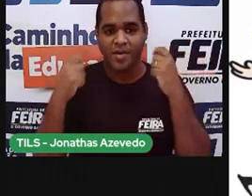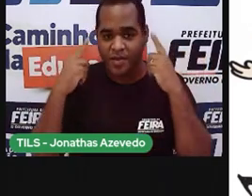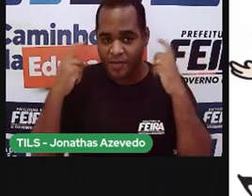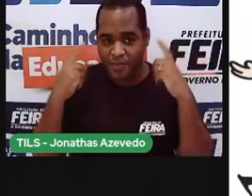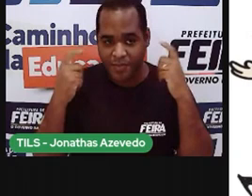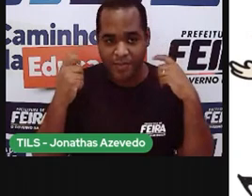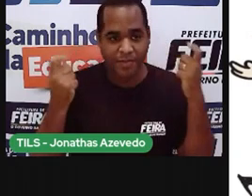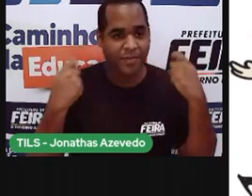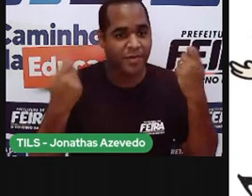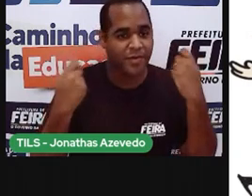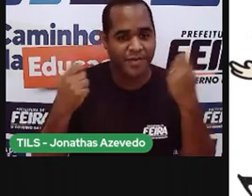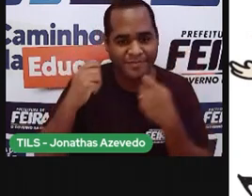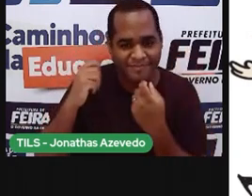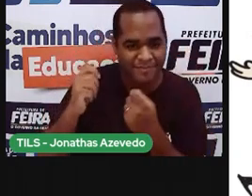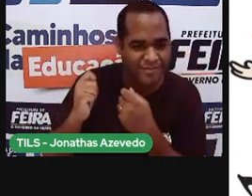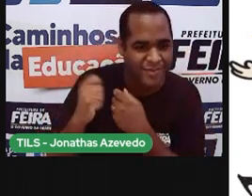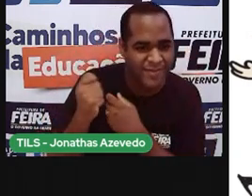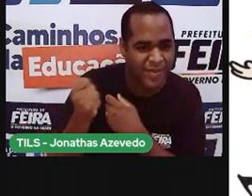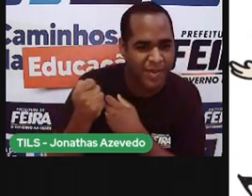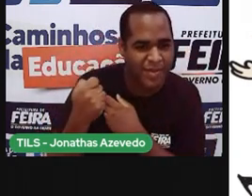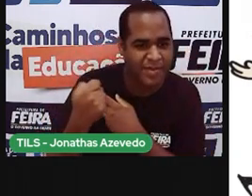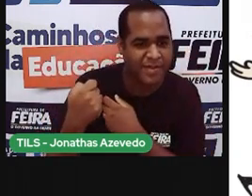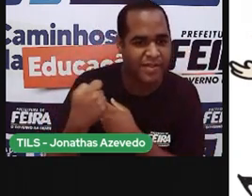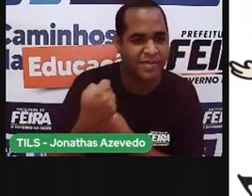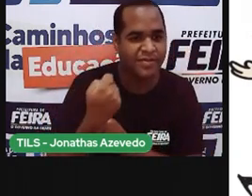de chocalho.